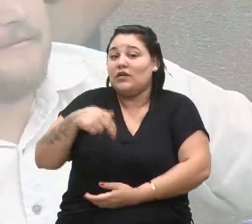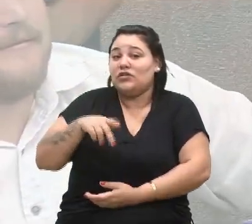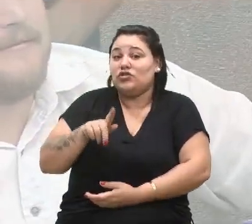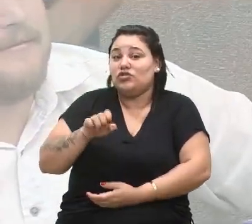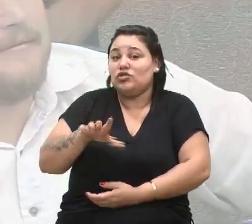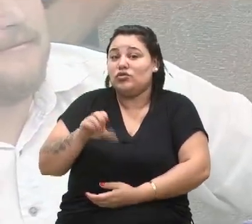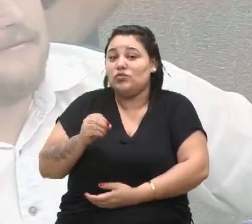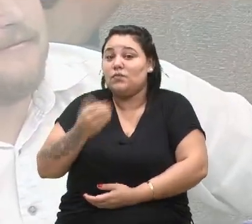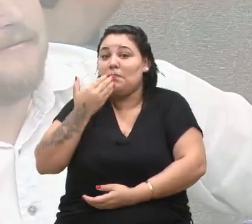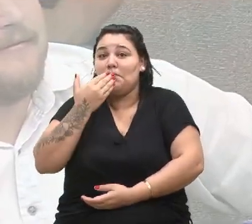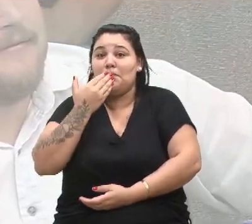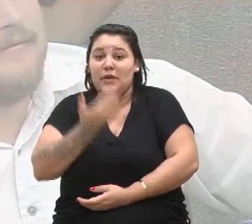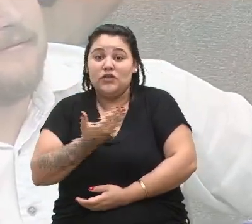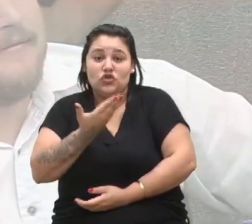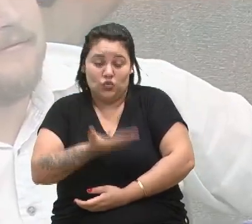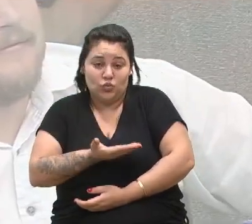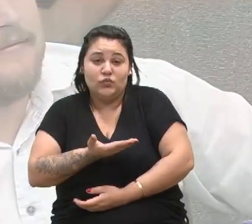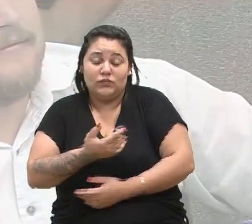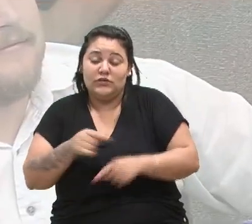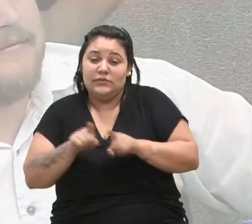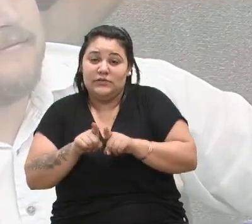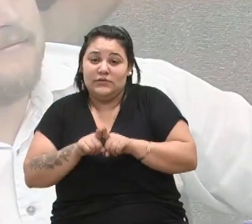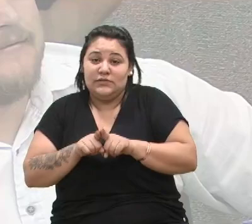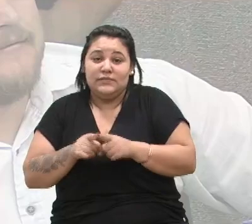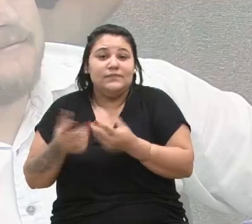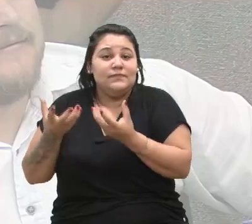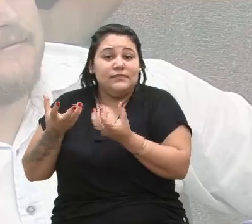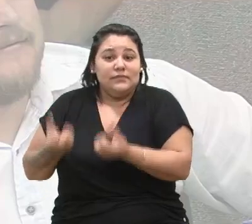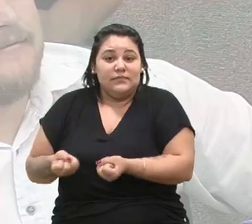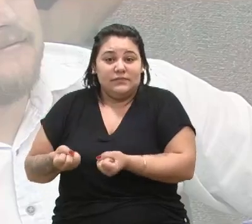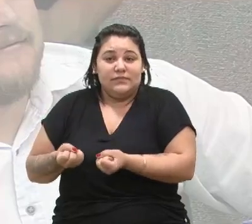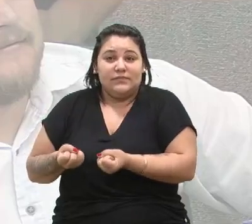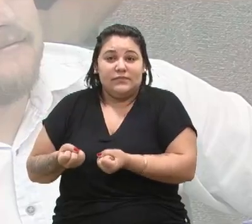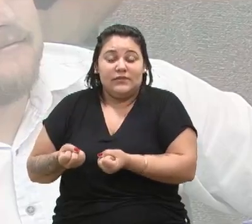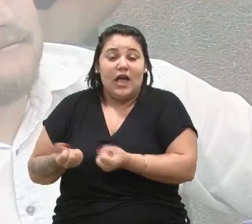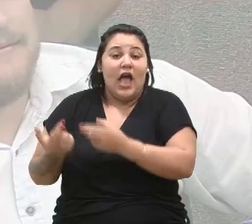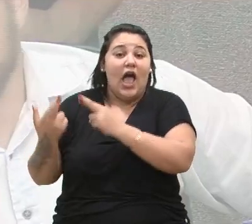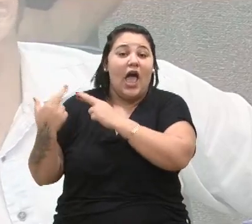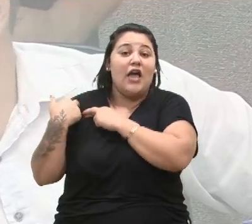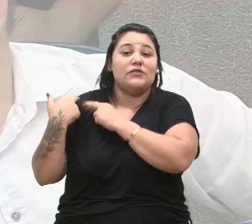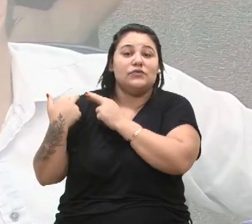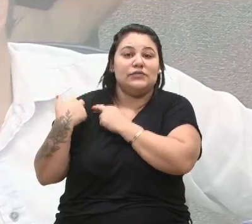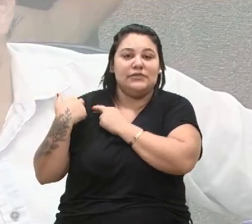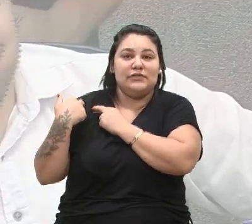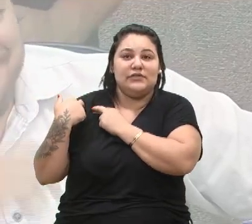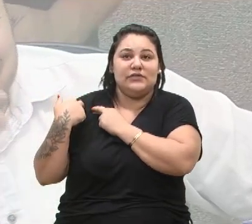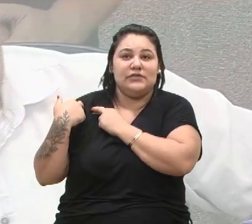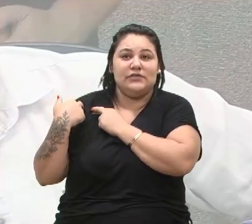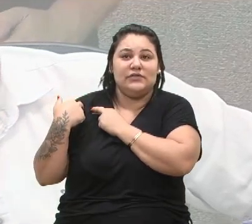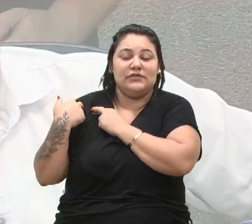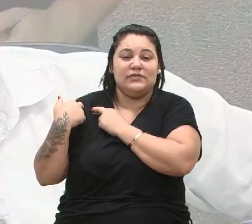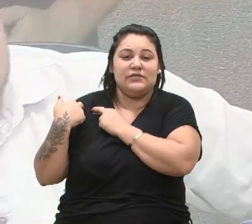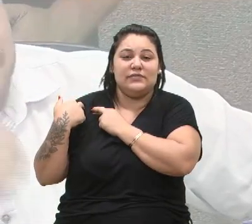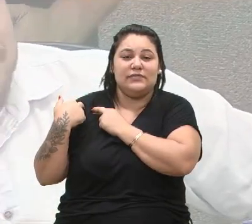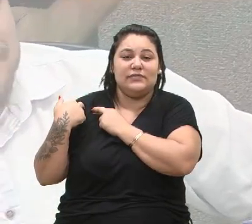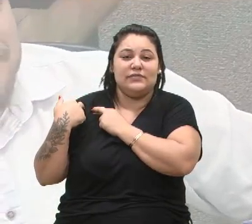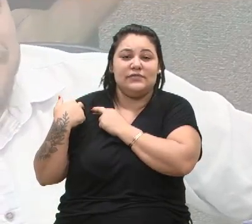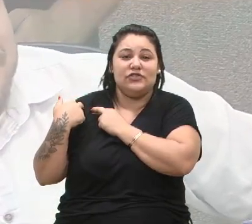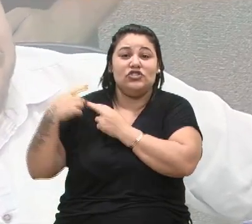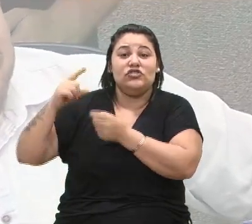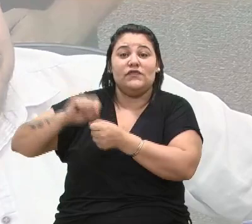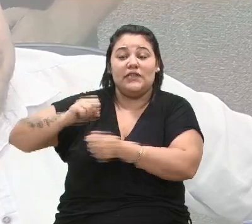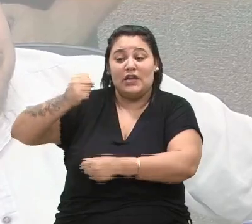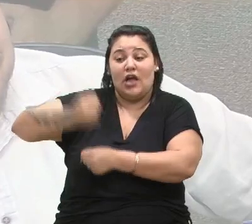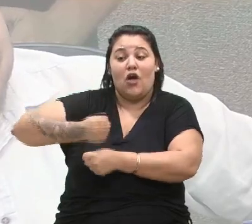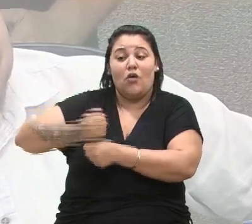filho Constâncio Ferraro assumiu para si a responsabilidade de viabilizar a obra junto